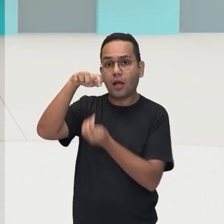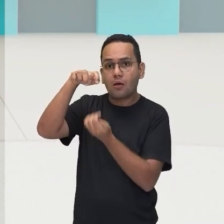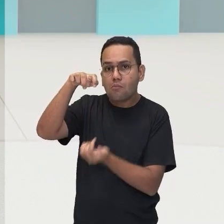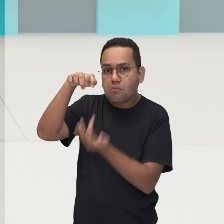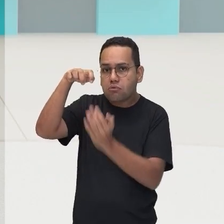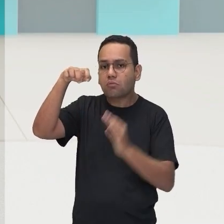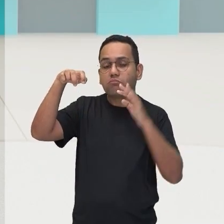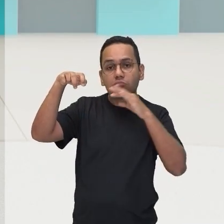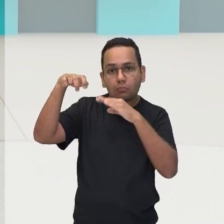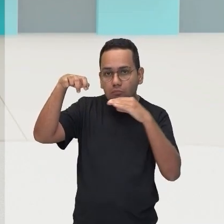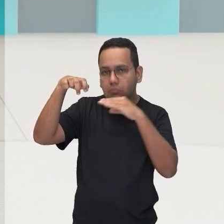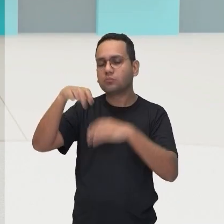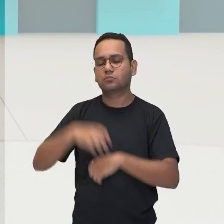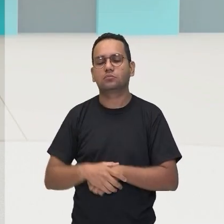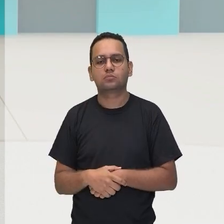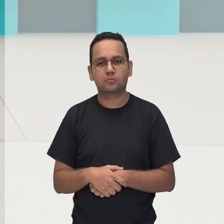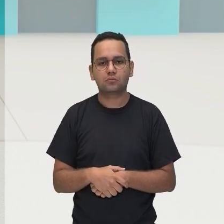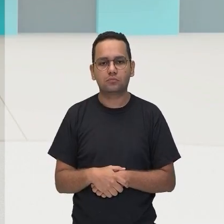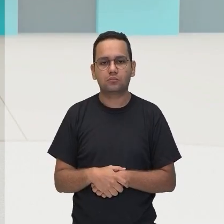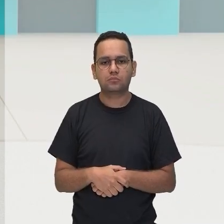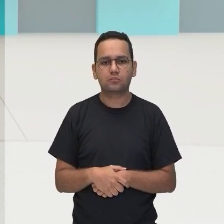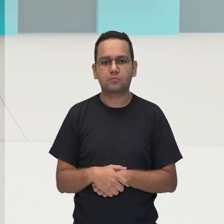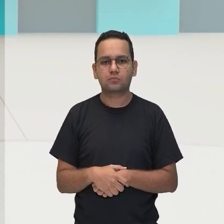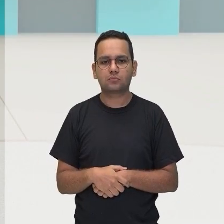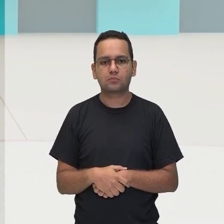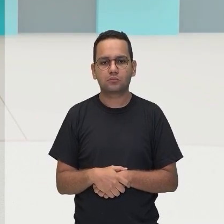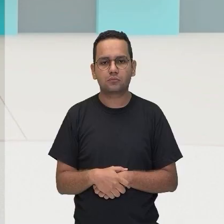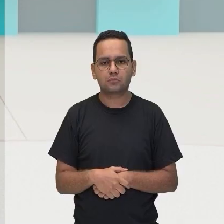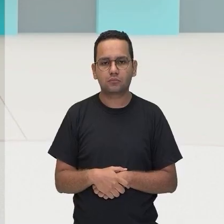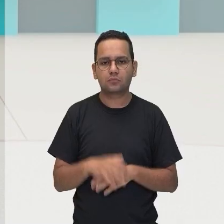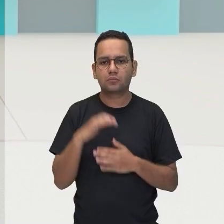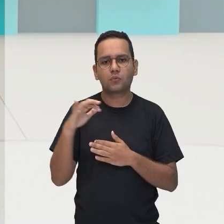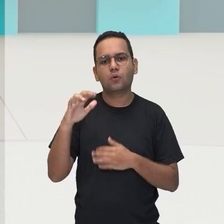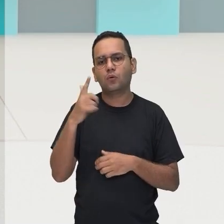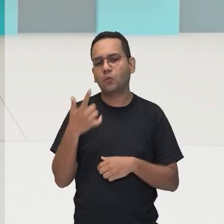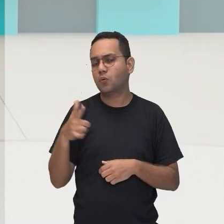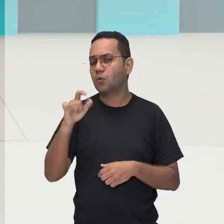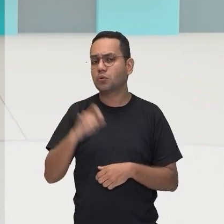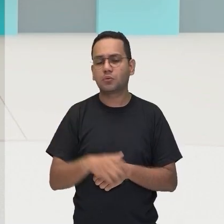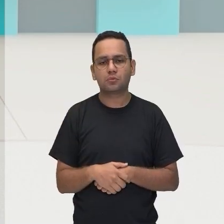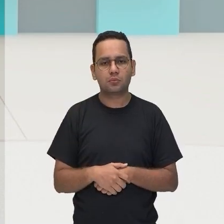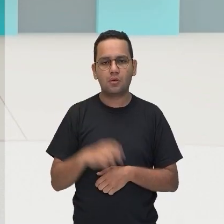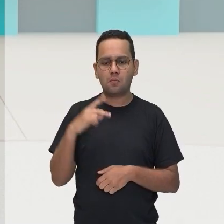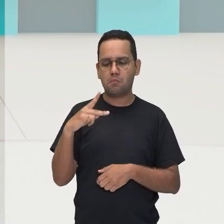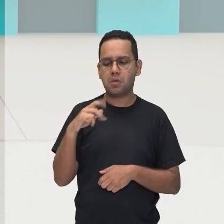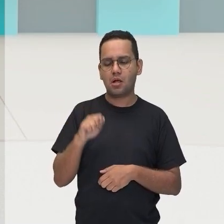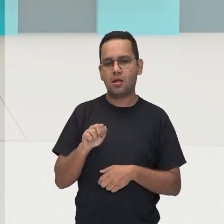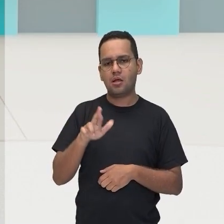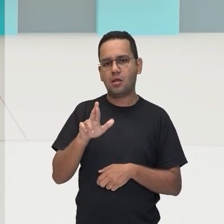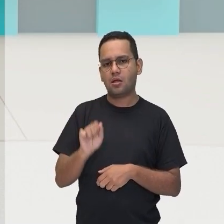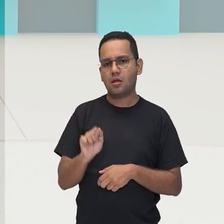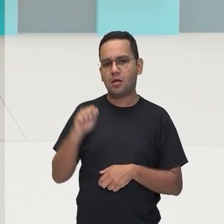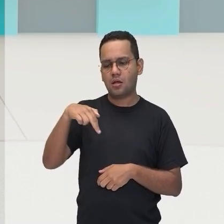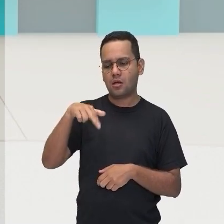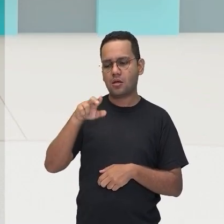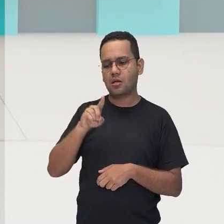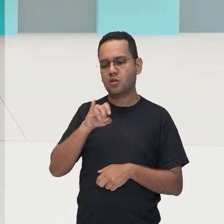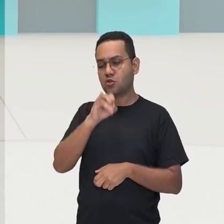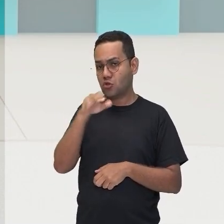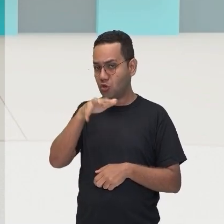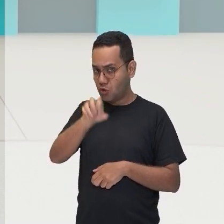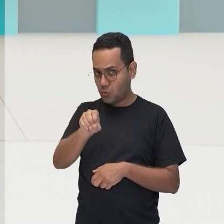esse balão de ar quente. Então, continuando, nós vamos ver agora sobre o paraquedismo, e para o